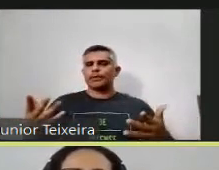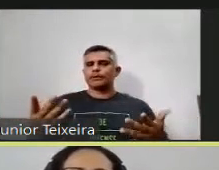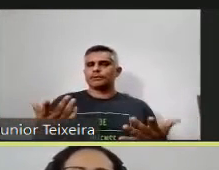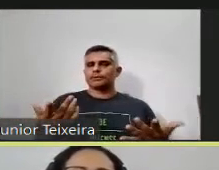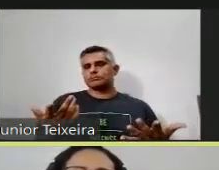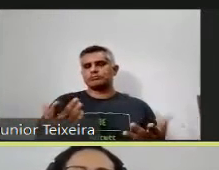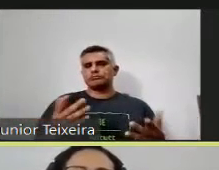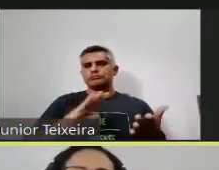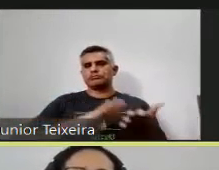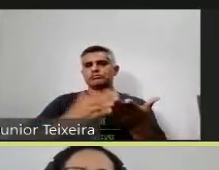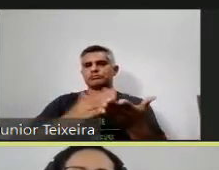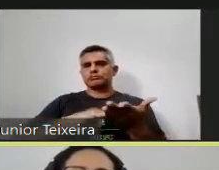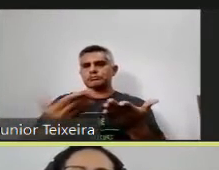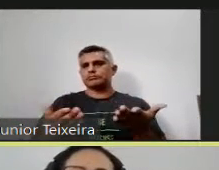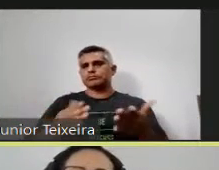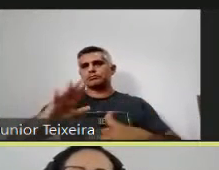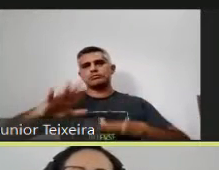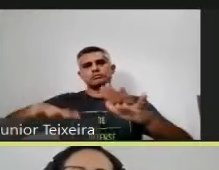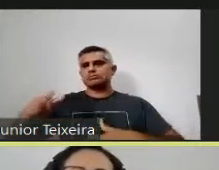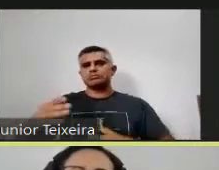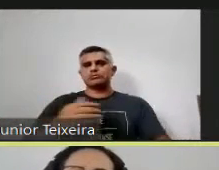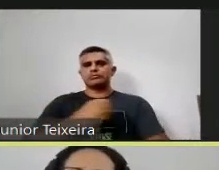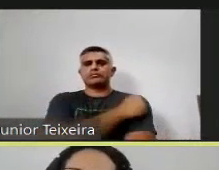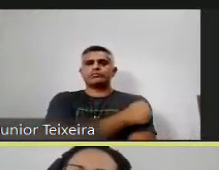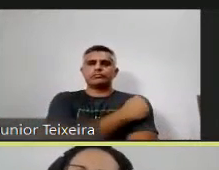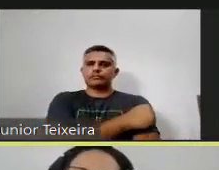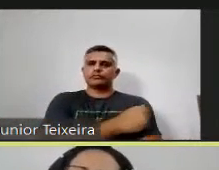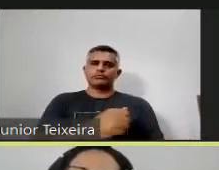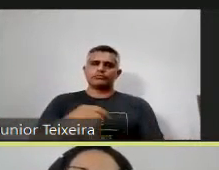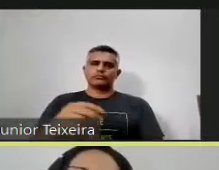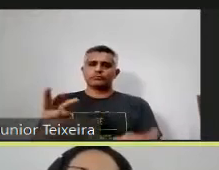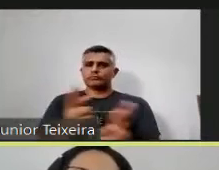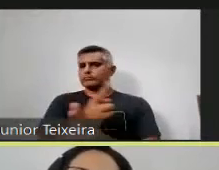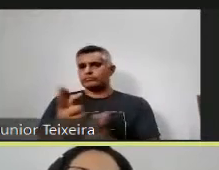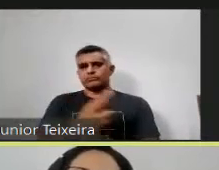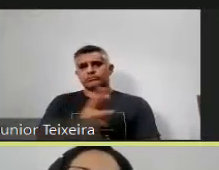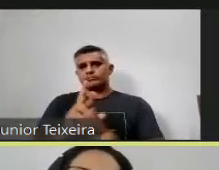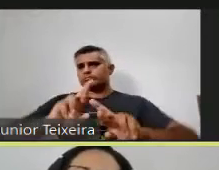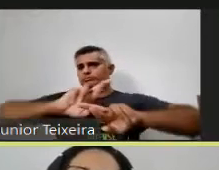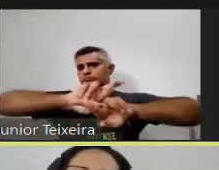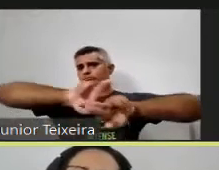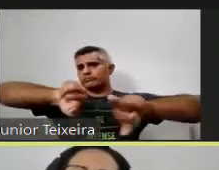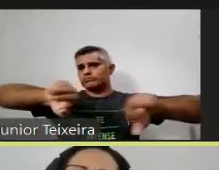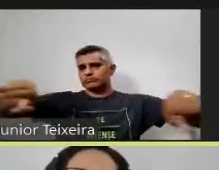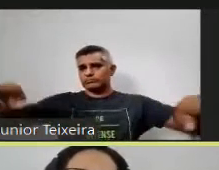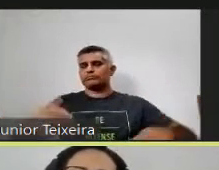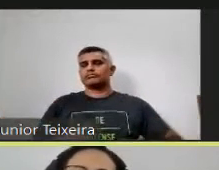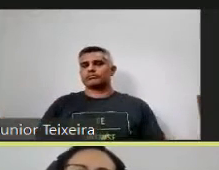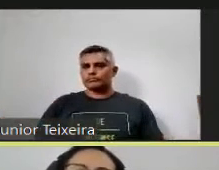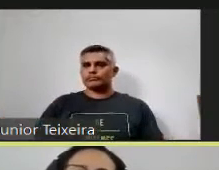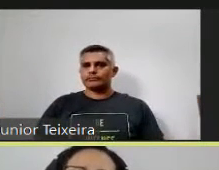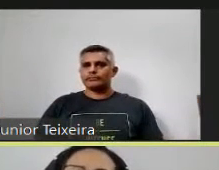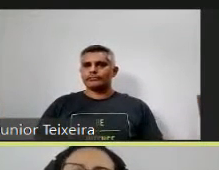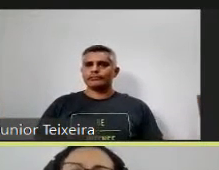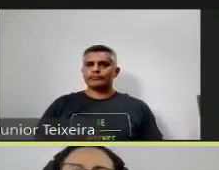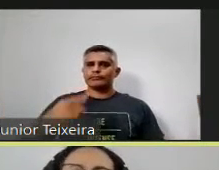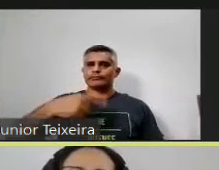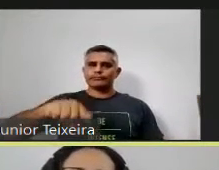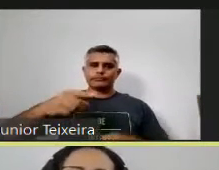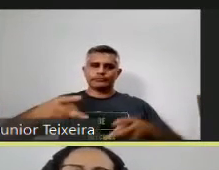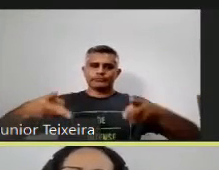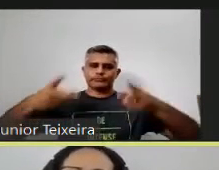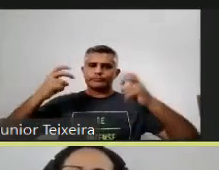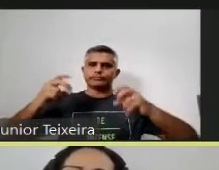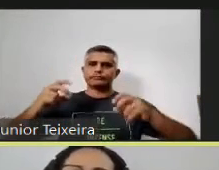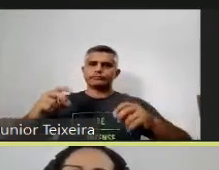específica. E que, se prevalece nos discursos desses profissionais um forte engajamento